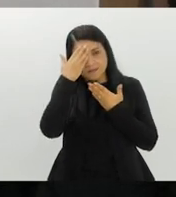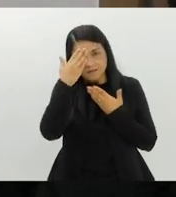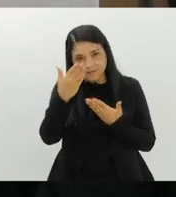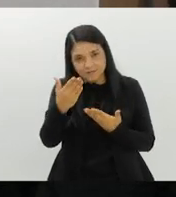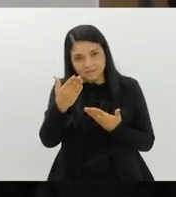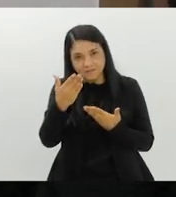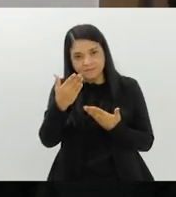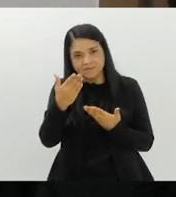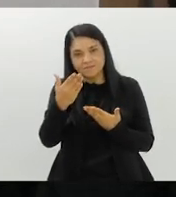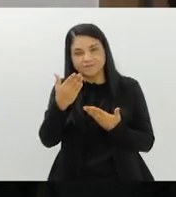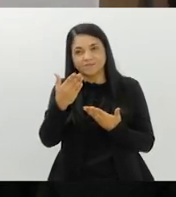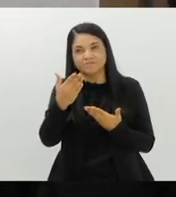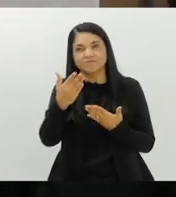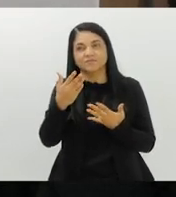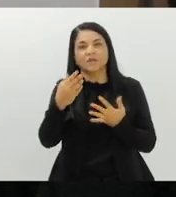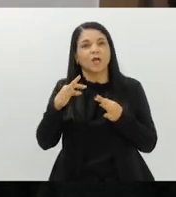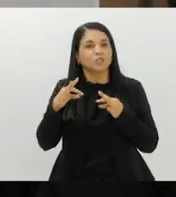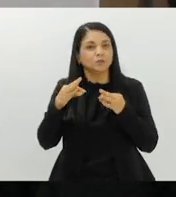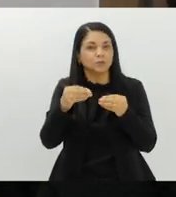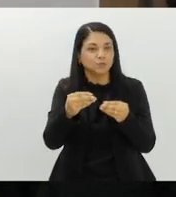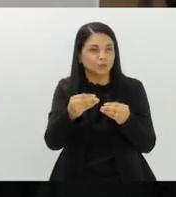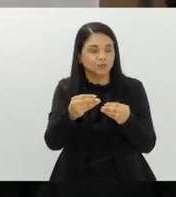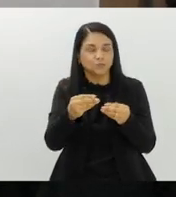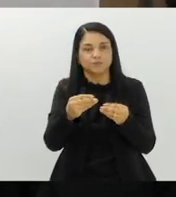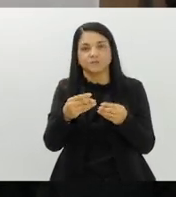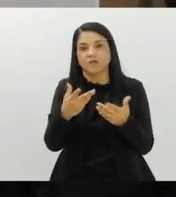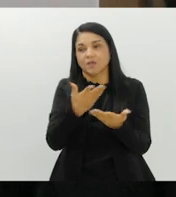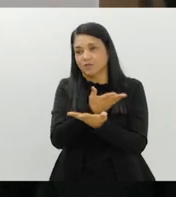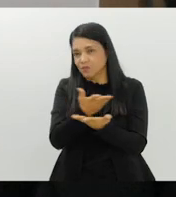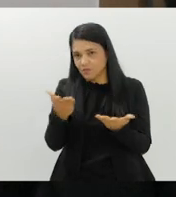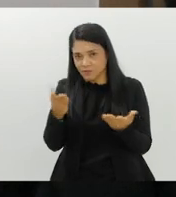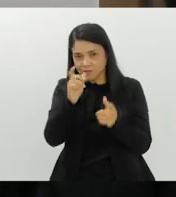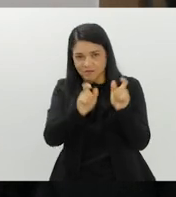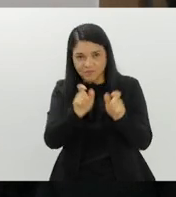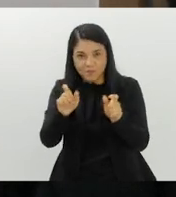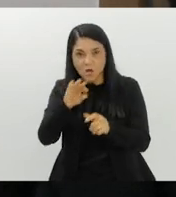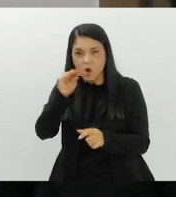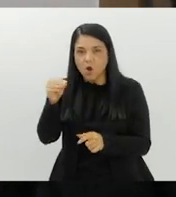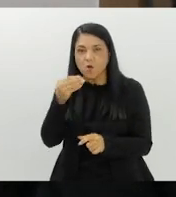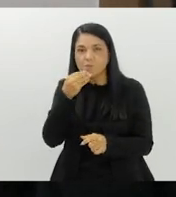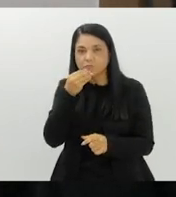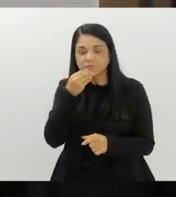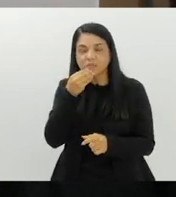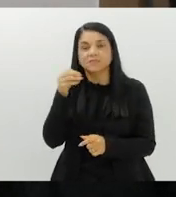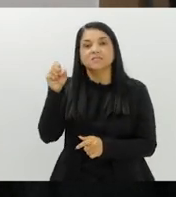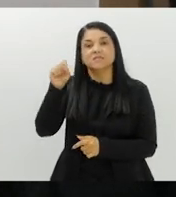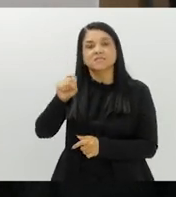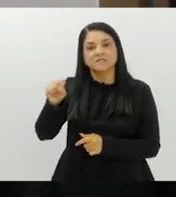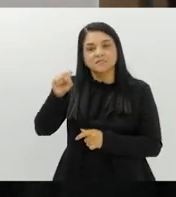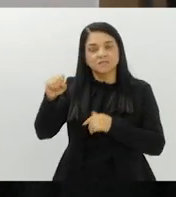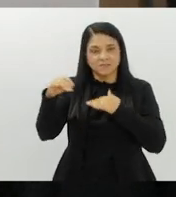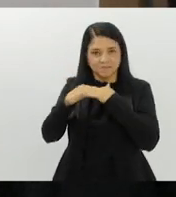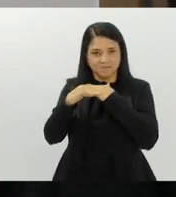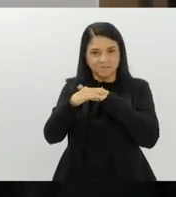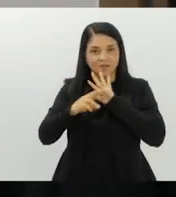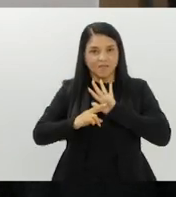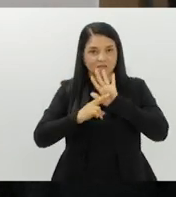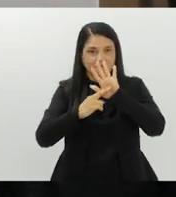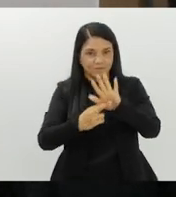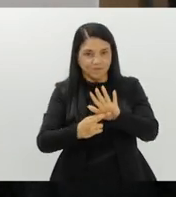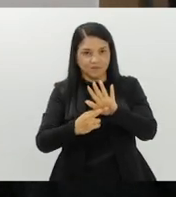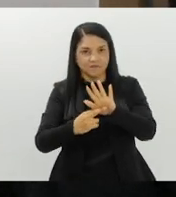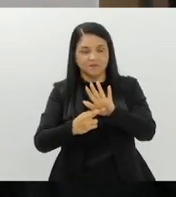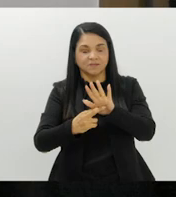aí a tudo e a todos por essa oportunidade. Saquarema está aqui representando,